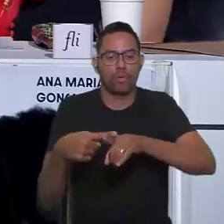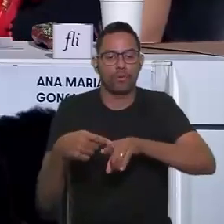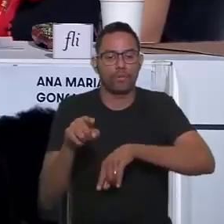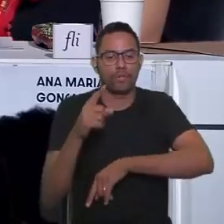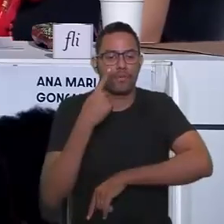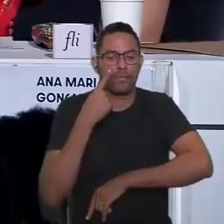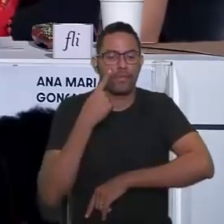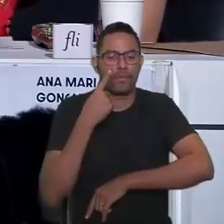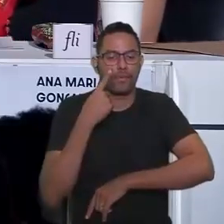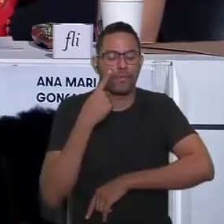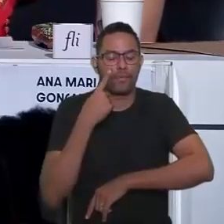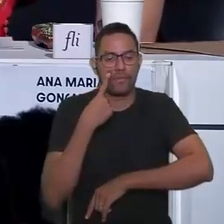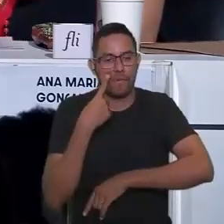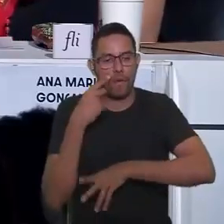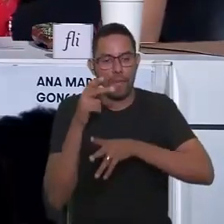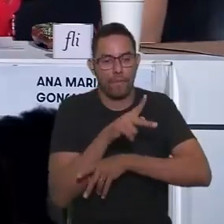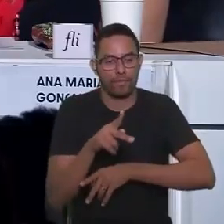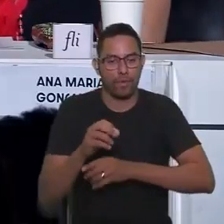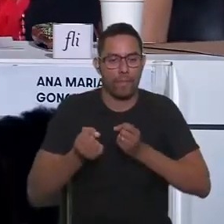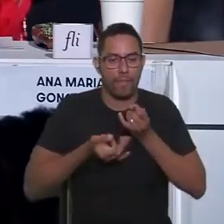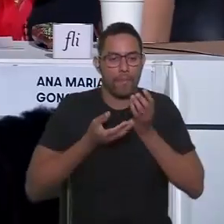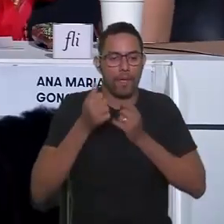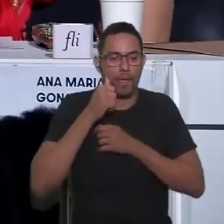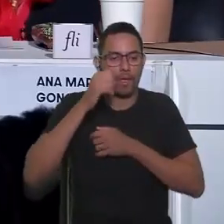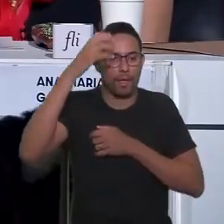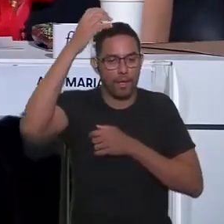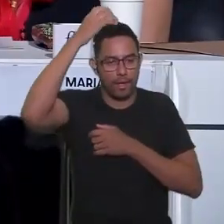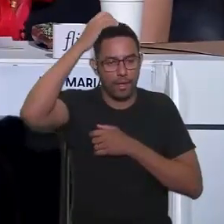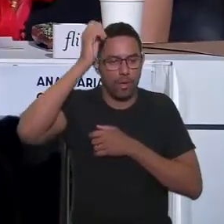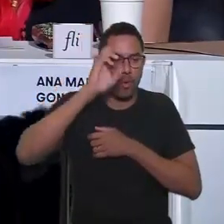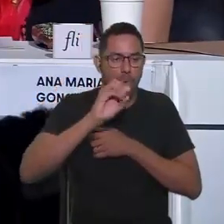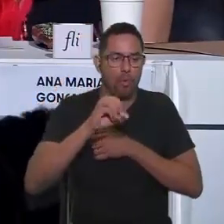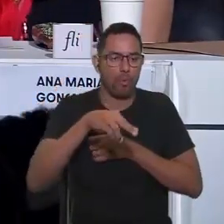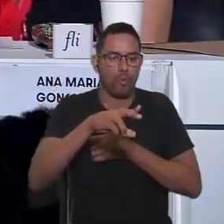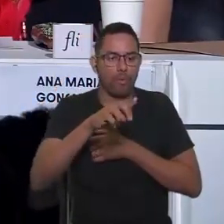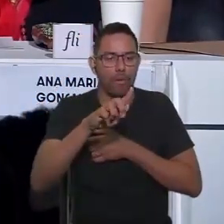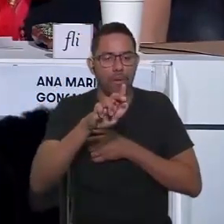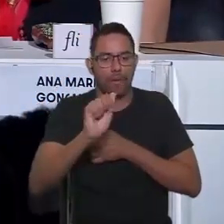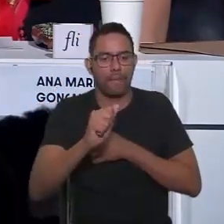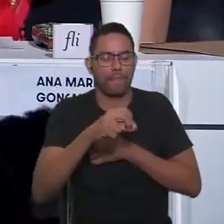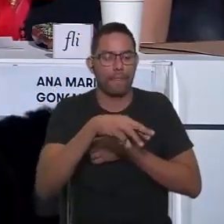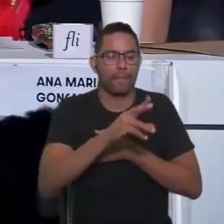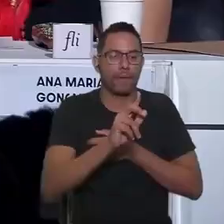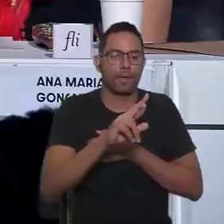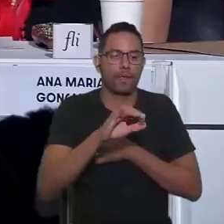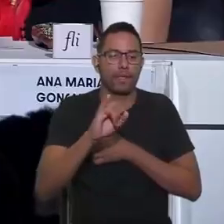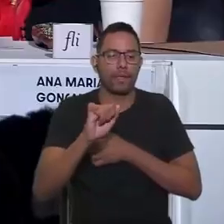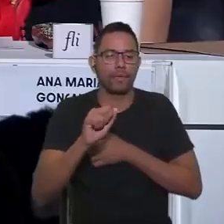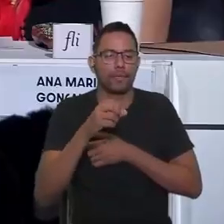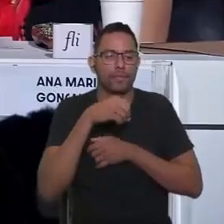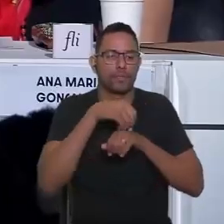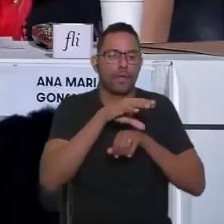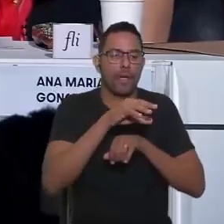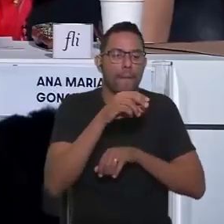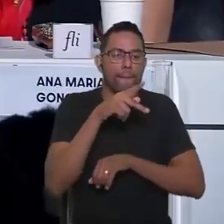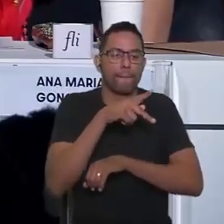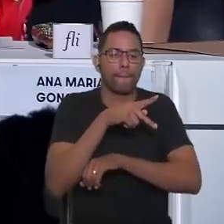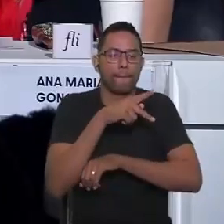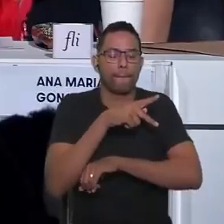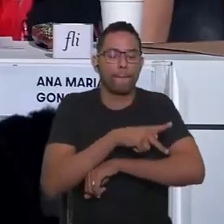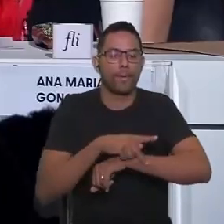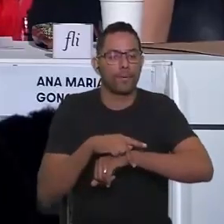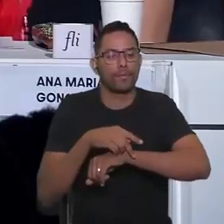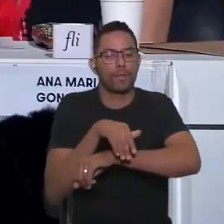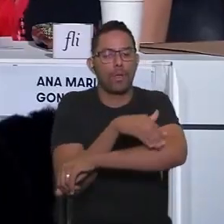ouviu a professora, poeta e rainha conga, Leda Maria Martins, muito citada lá em Paracatu, falar sobre